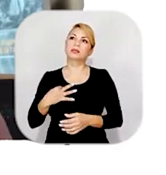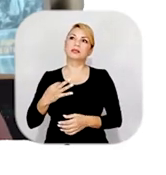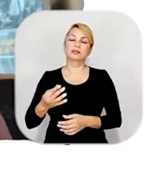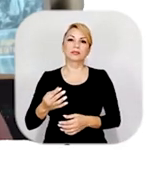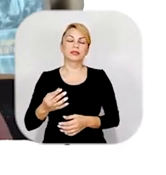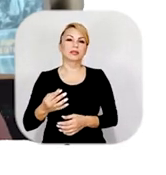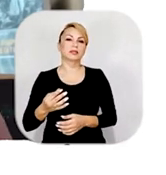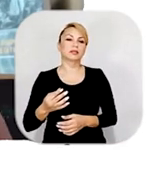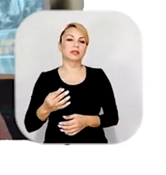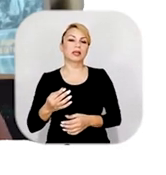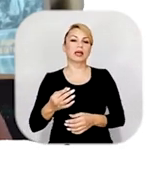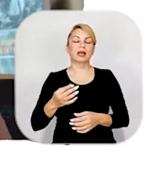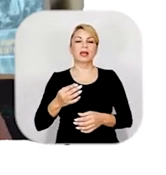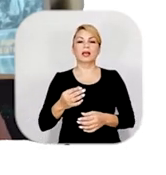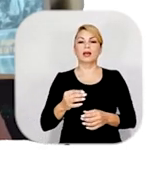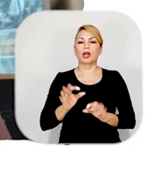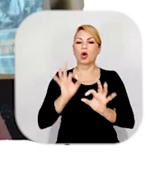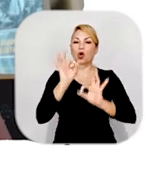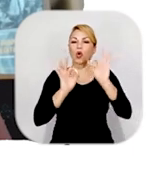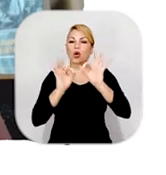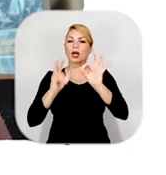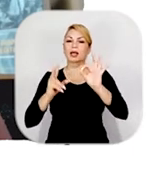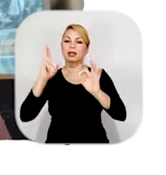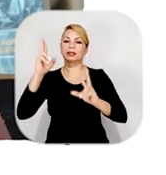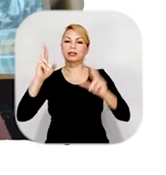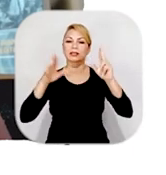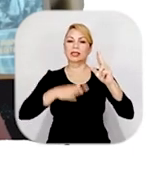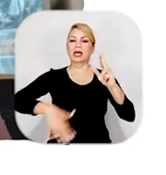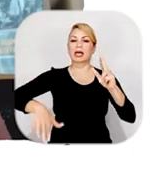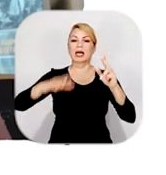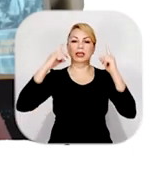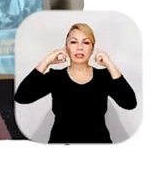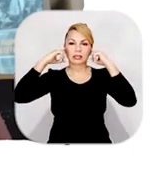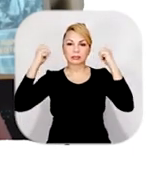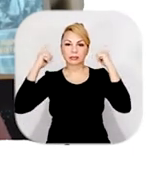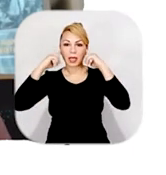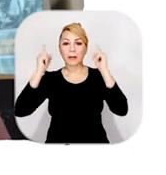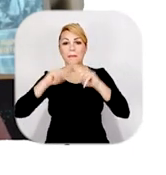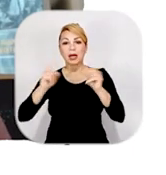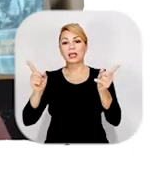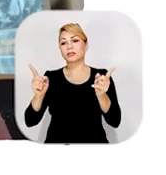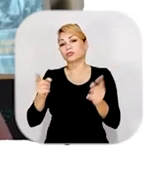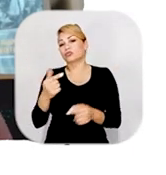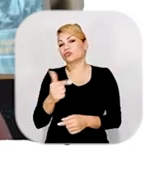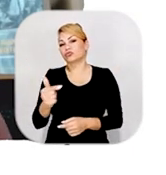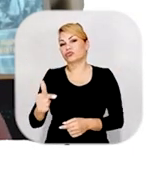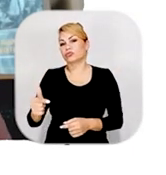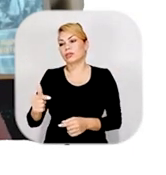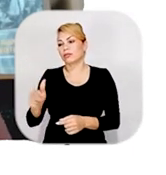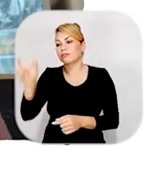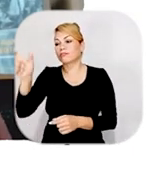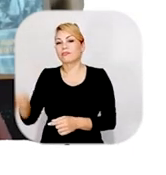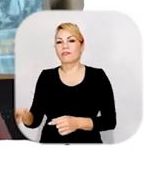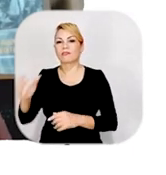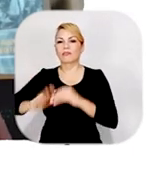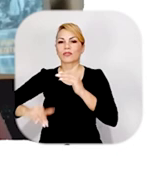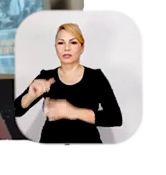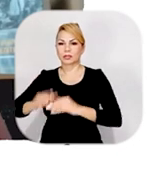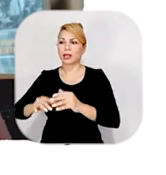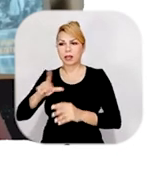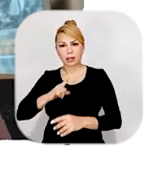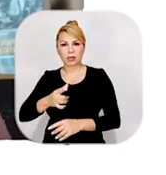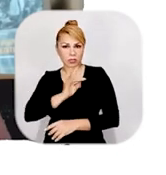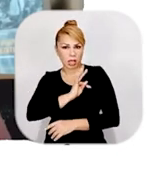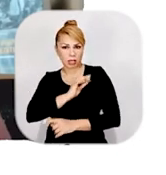não têm uma pessoa especializada nisso. Eles têm um técnico, né, que cuida do acervo, mas quando eu estive no museu